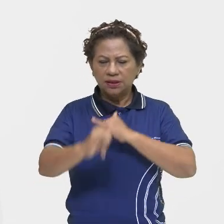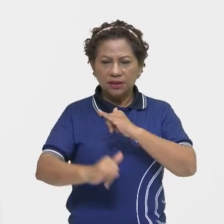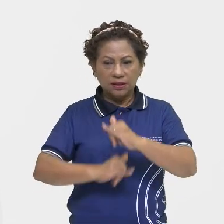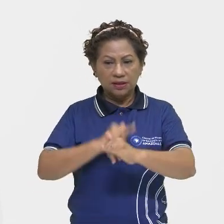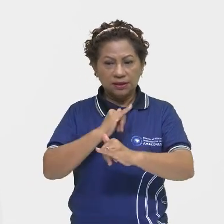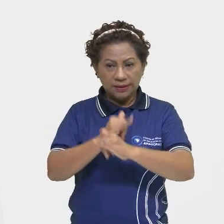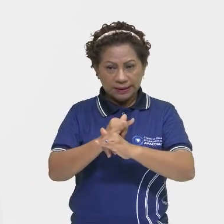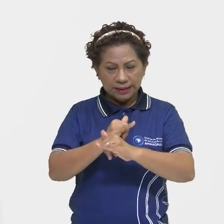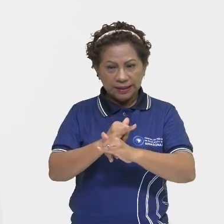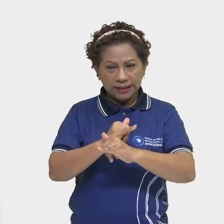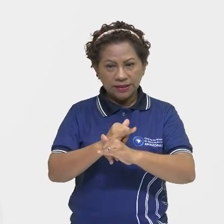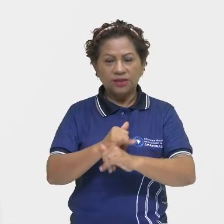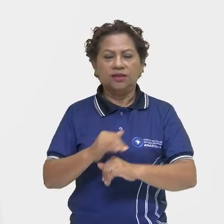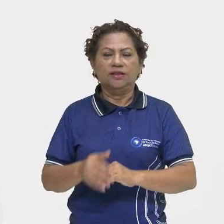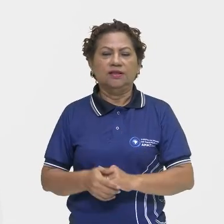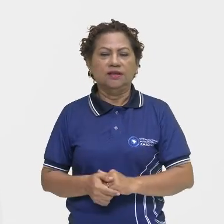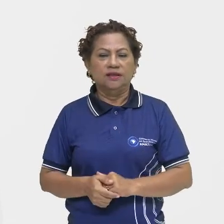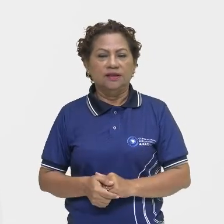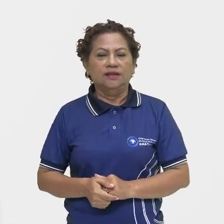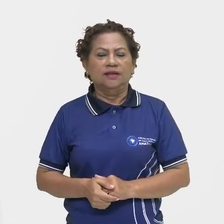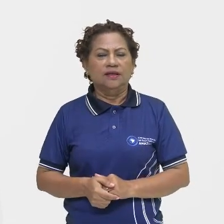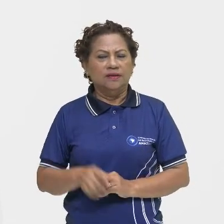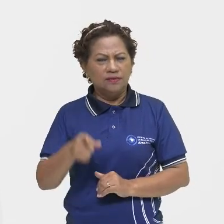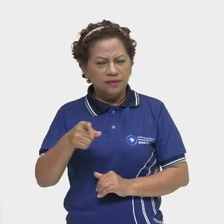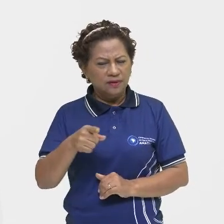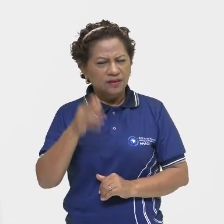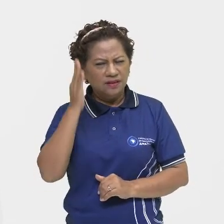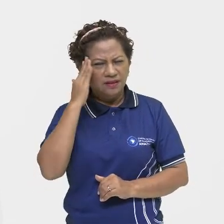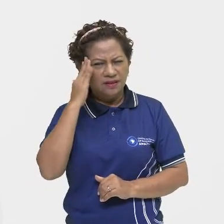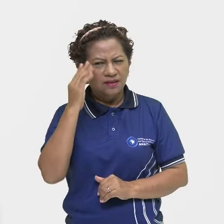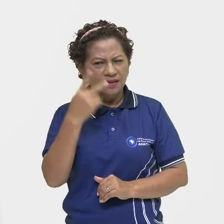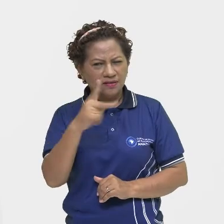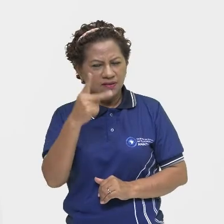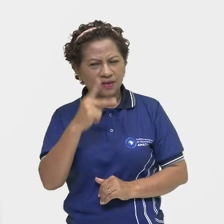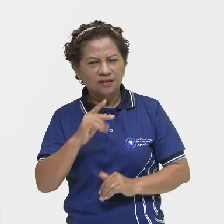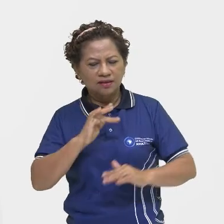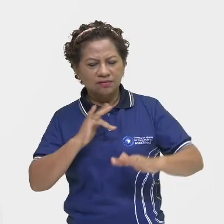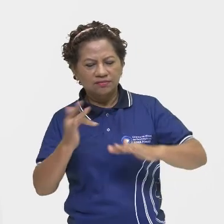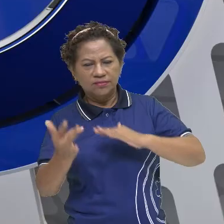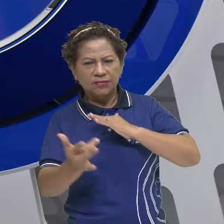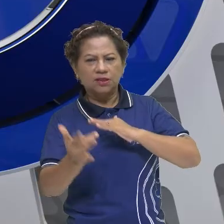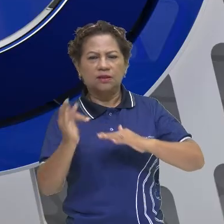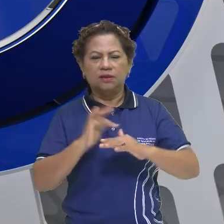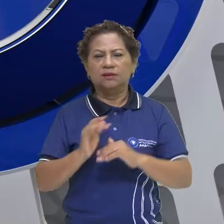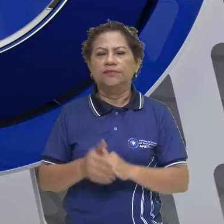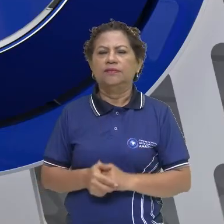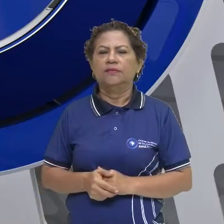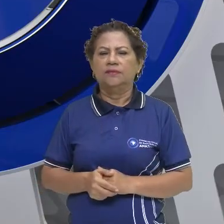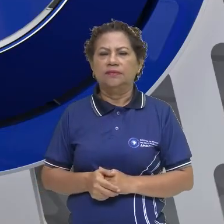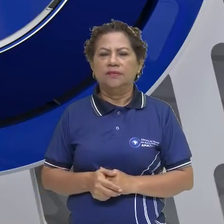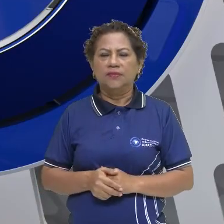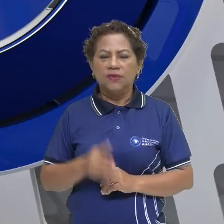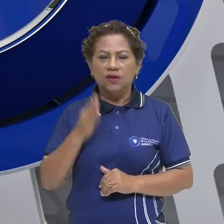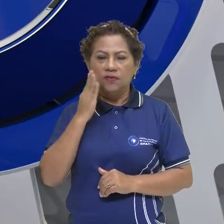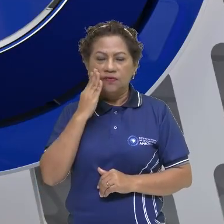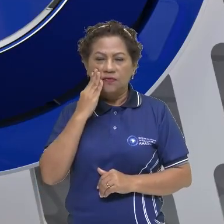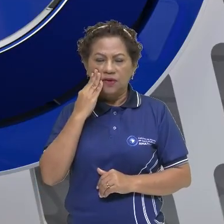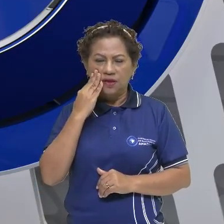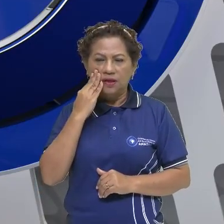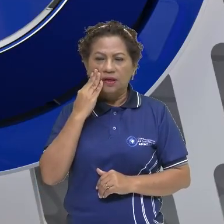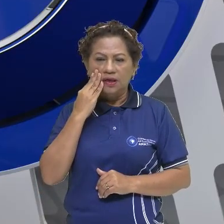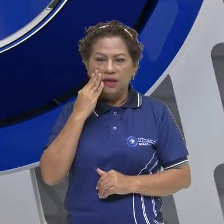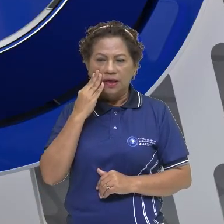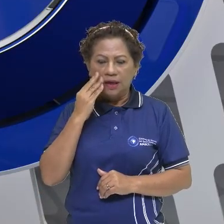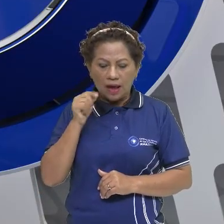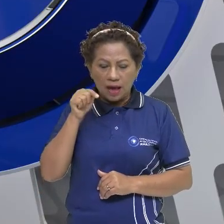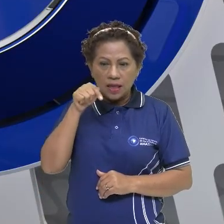fica viajando nas redes sociais, né? Algumas pinturas no chão, às vezes